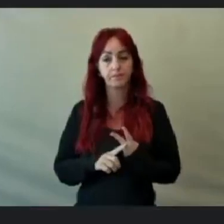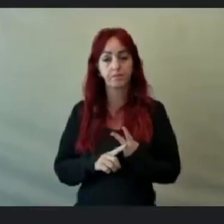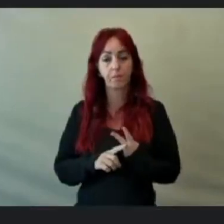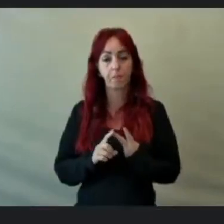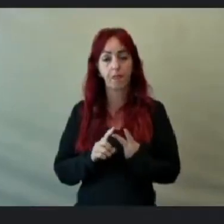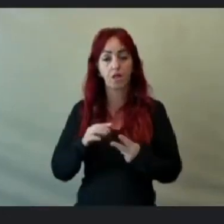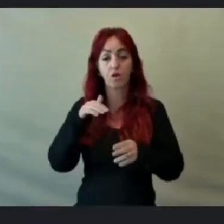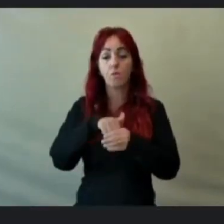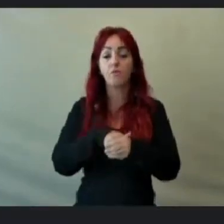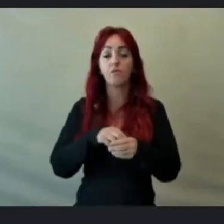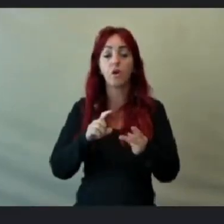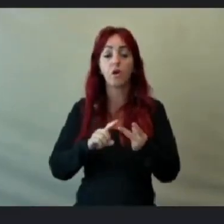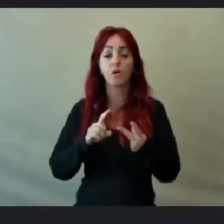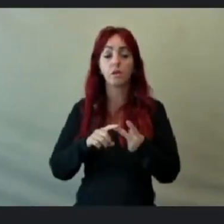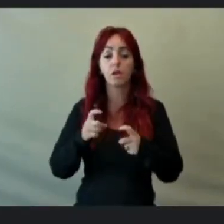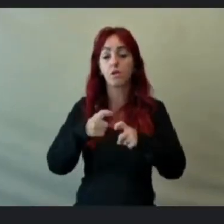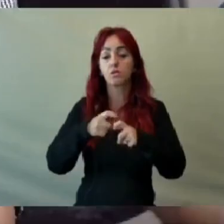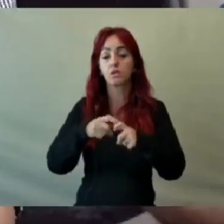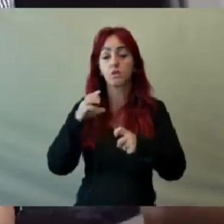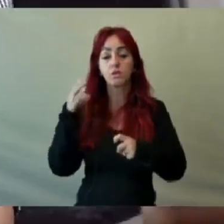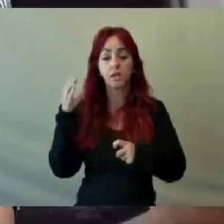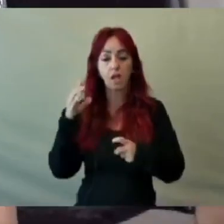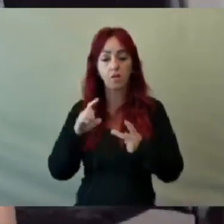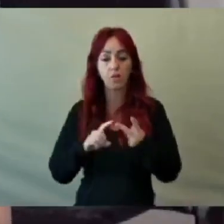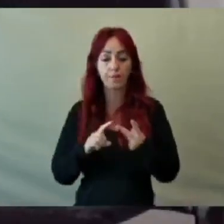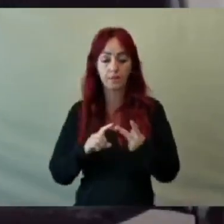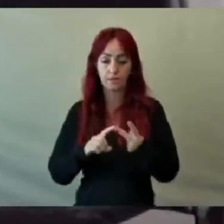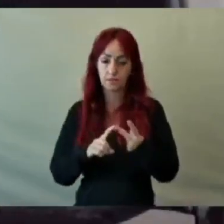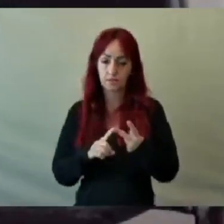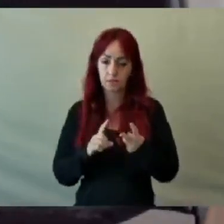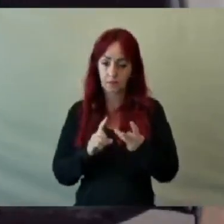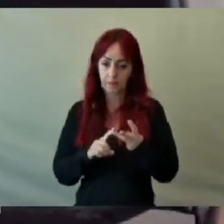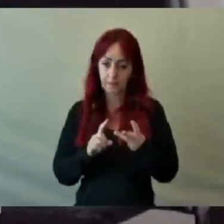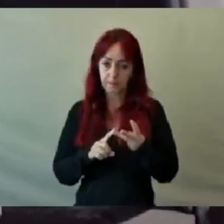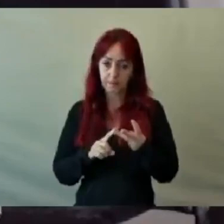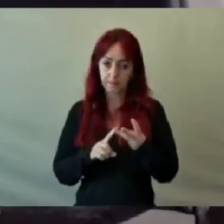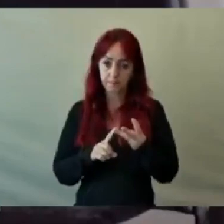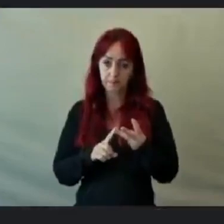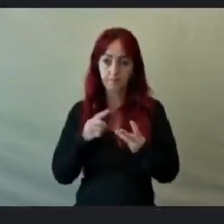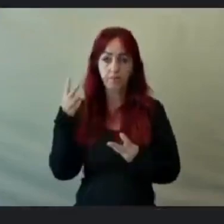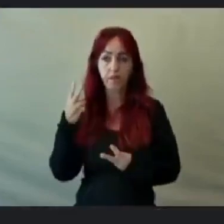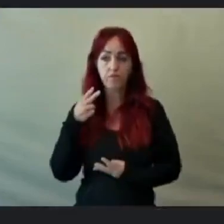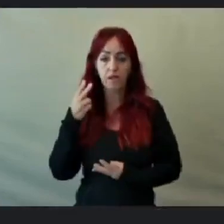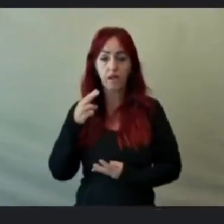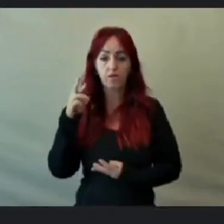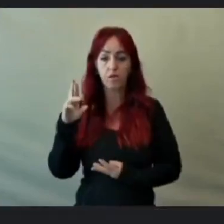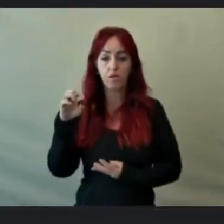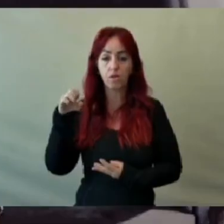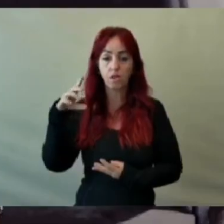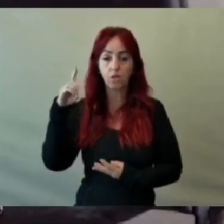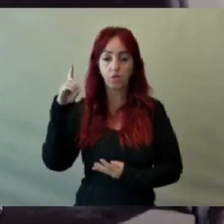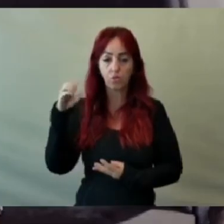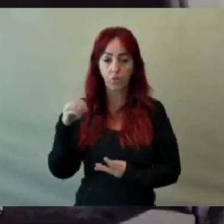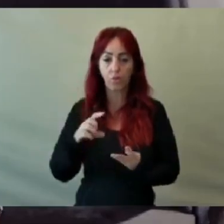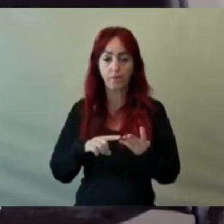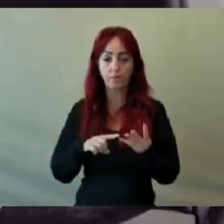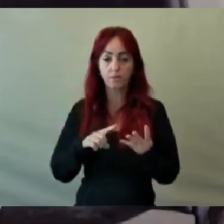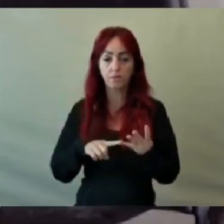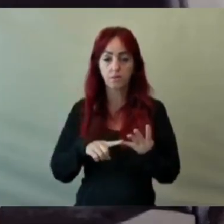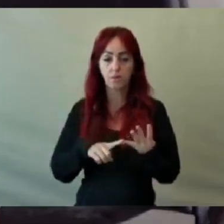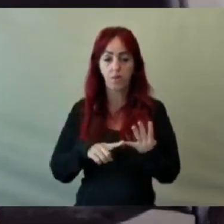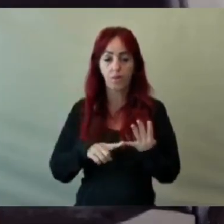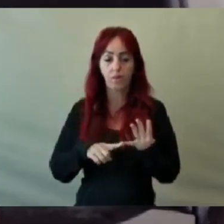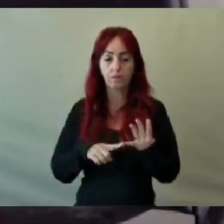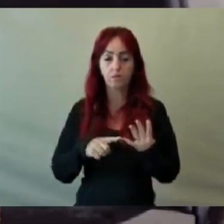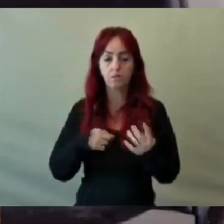Frois? Com requerimento, presidente. Como vota, vereador Reinaldo Gomes? Com requerimento. Eu também voto com